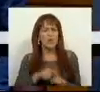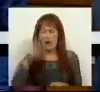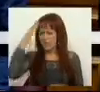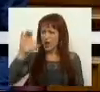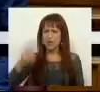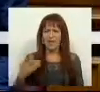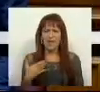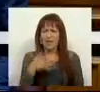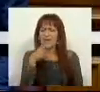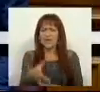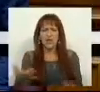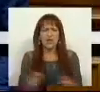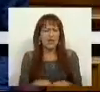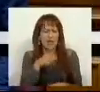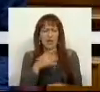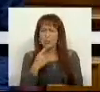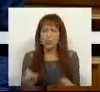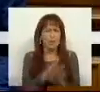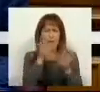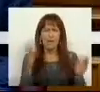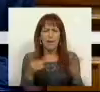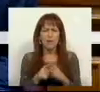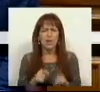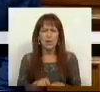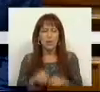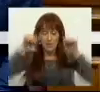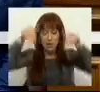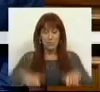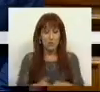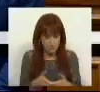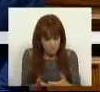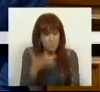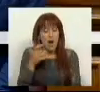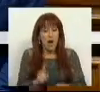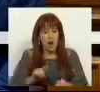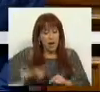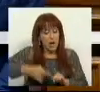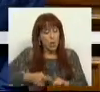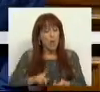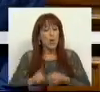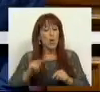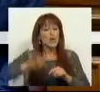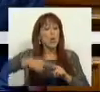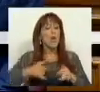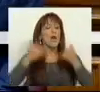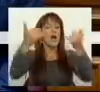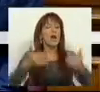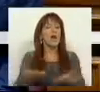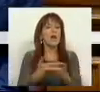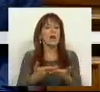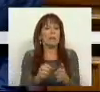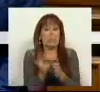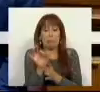previsões da OCDE, que apontam de forma muito clara para uma recessão mais profunda ainda este ano e que para o ano a nossa economia